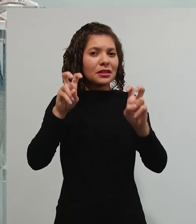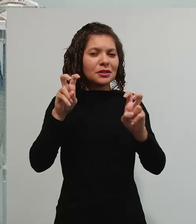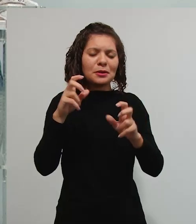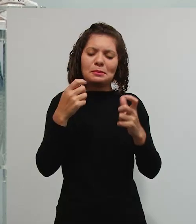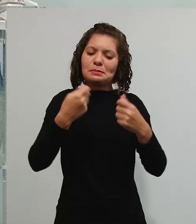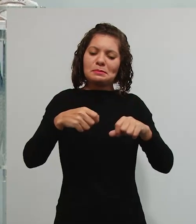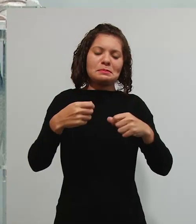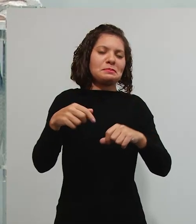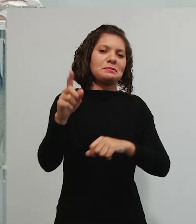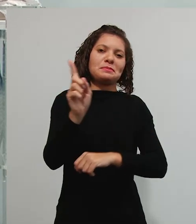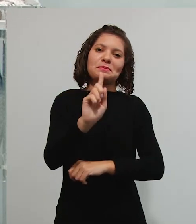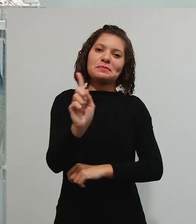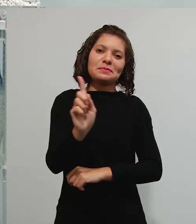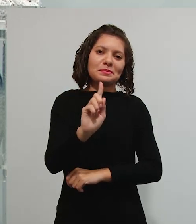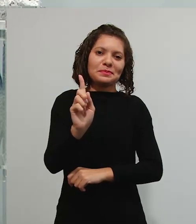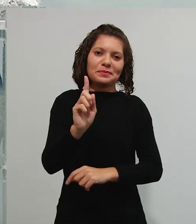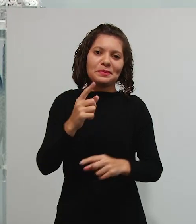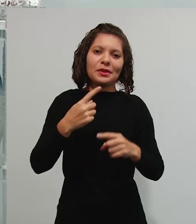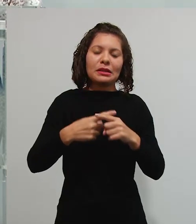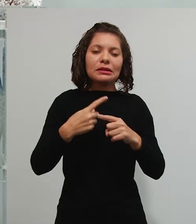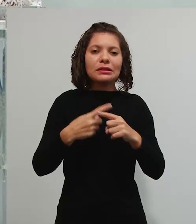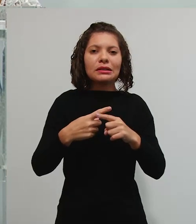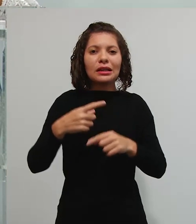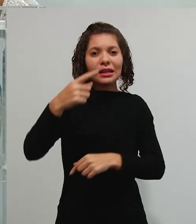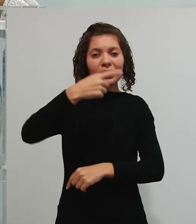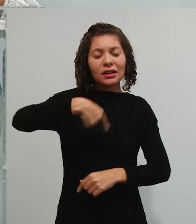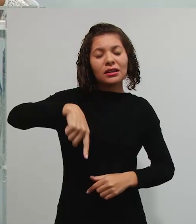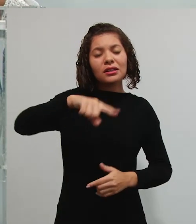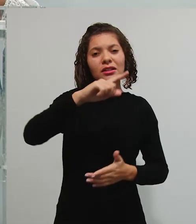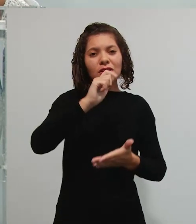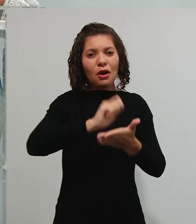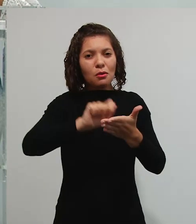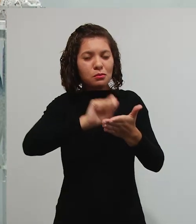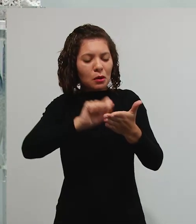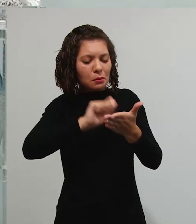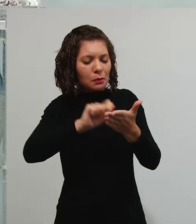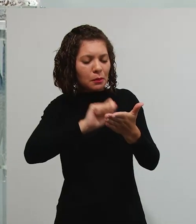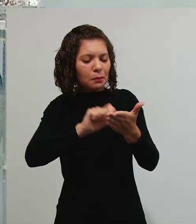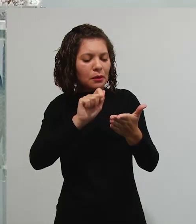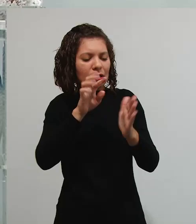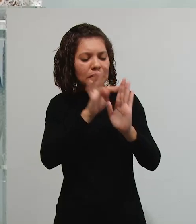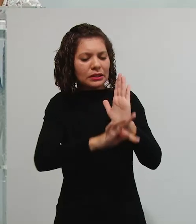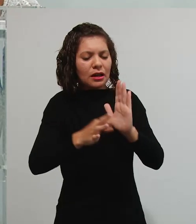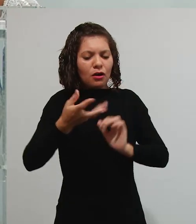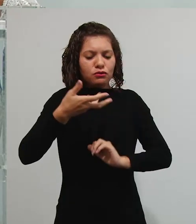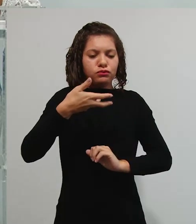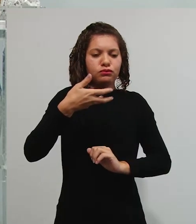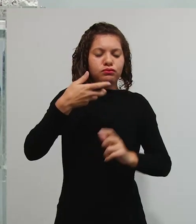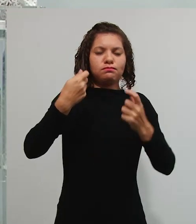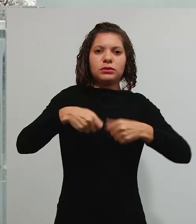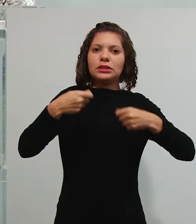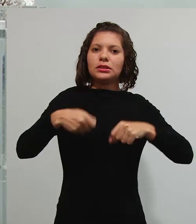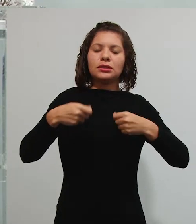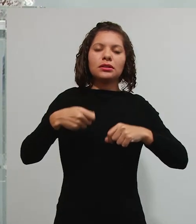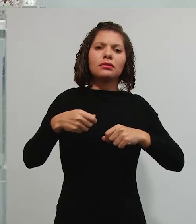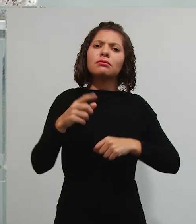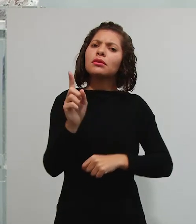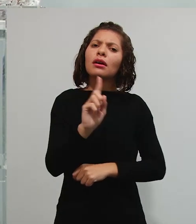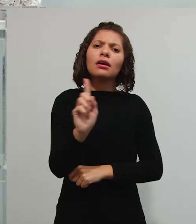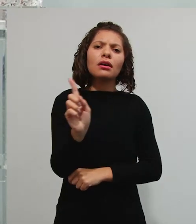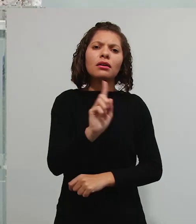inimiga da perfeição. Porque a gente não escreve um texto bom se a gente estiver ali com muita pressa, porque